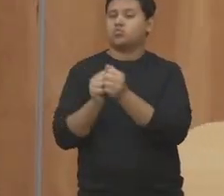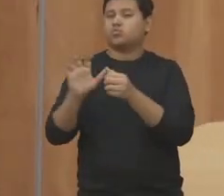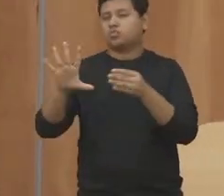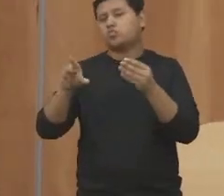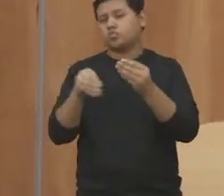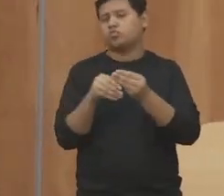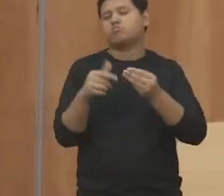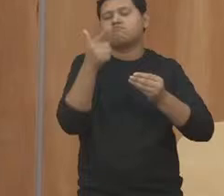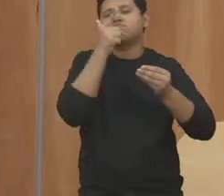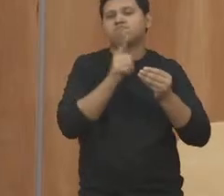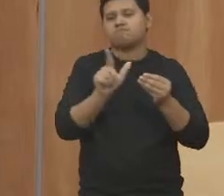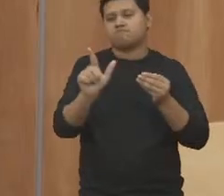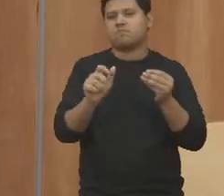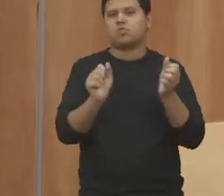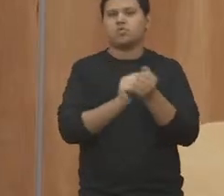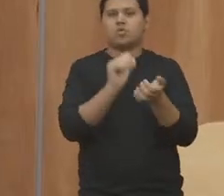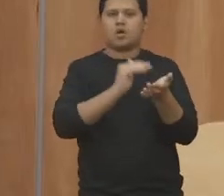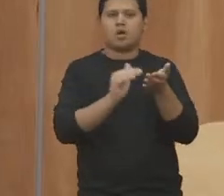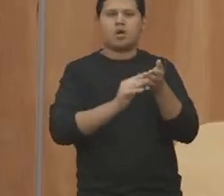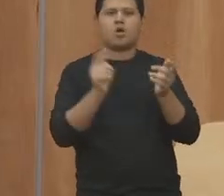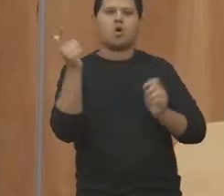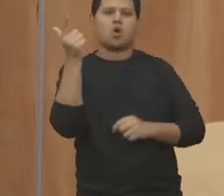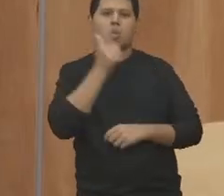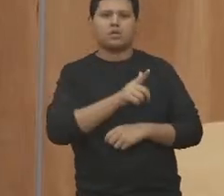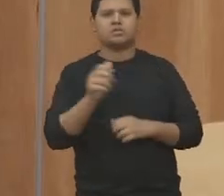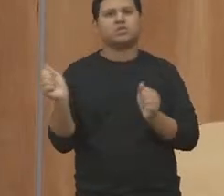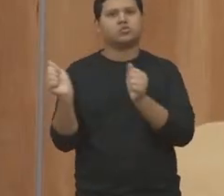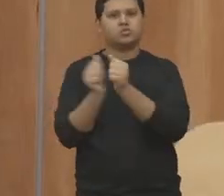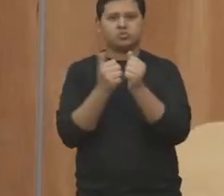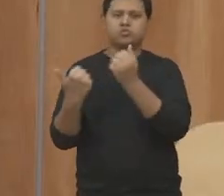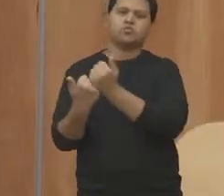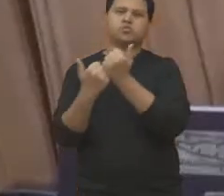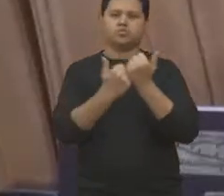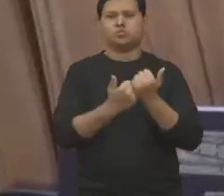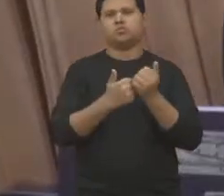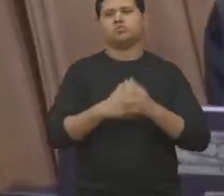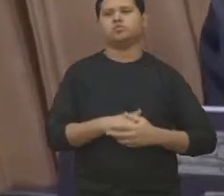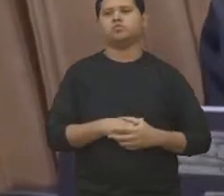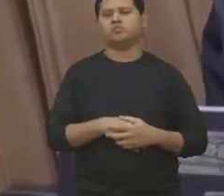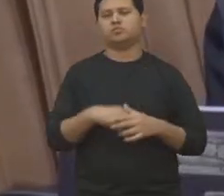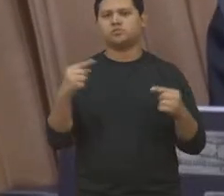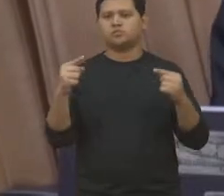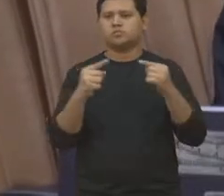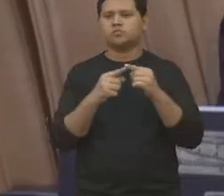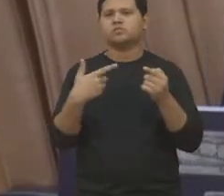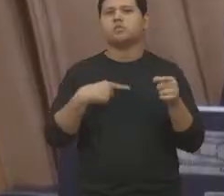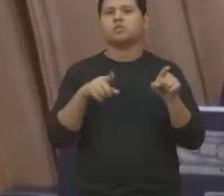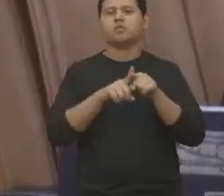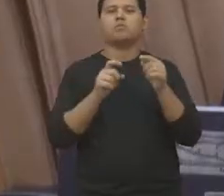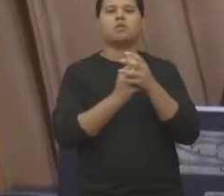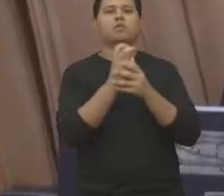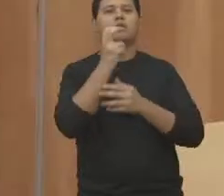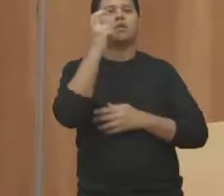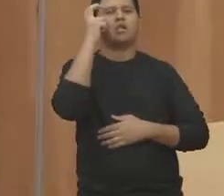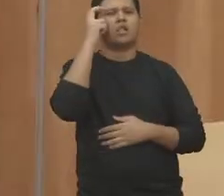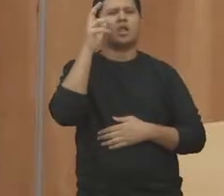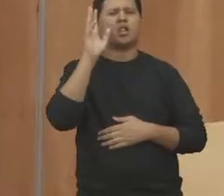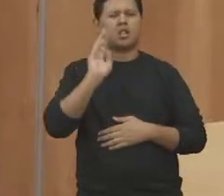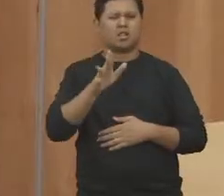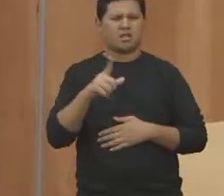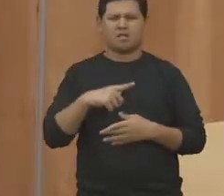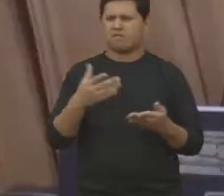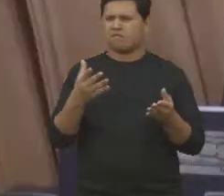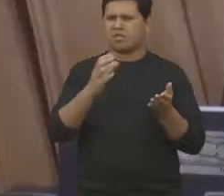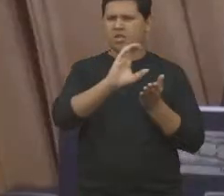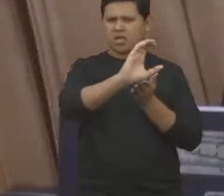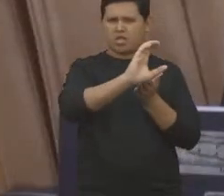necessárias, a secretaria consegue através de parcerias. Certo. Na Fundação Prolar foram regularizados os